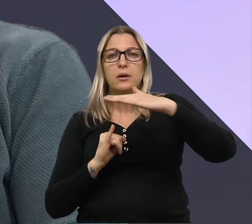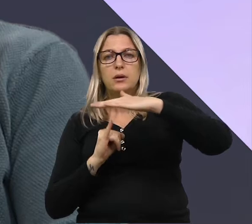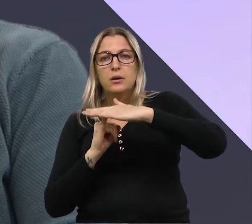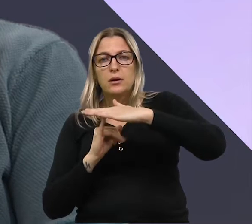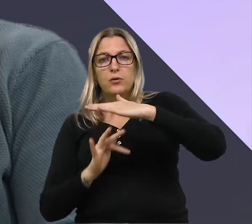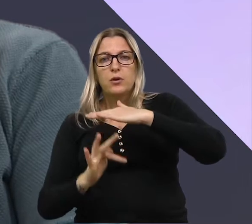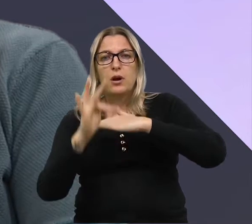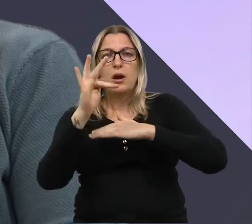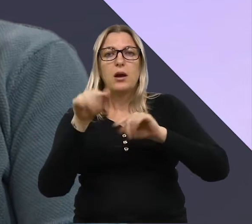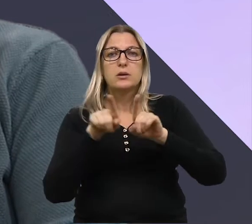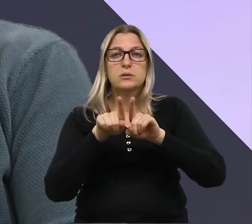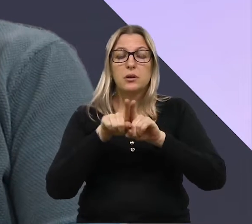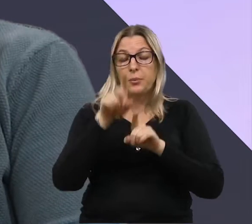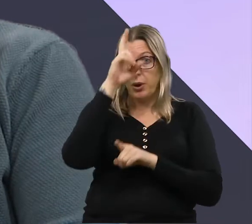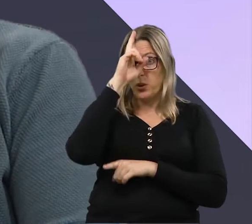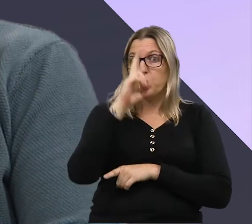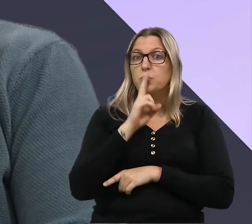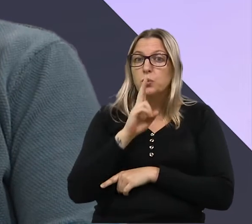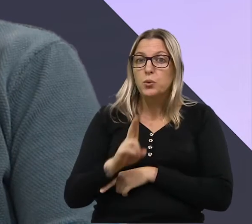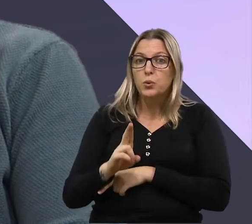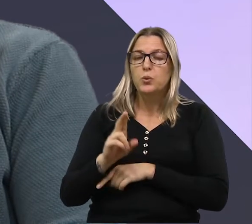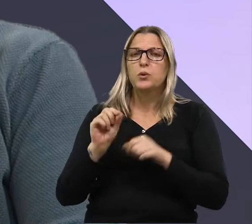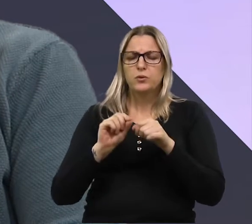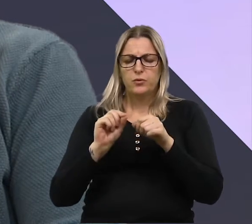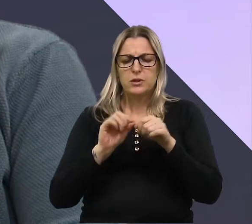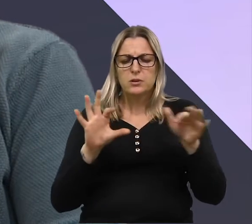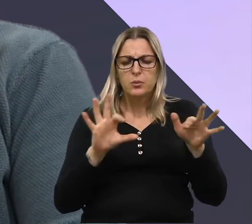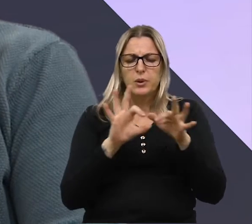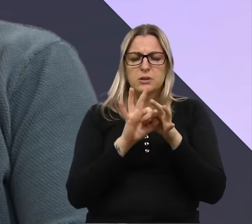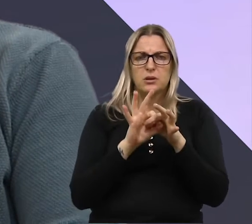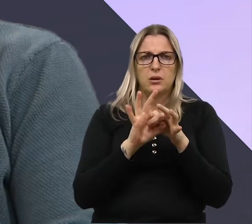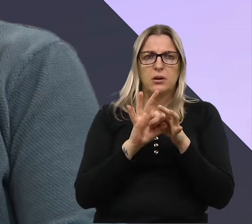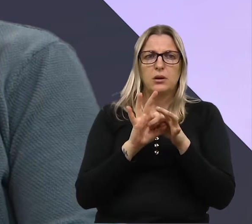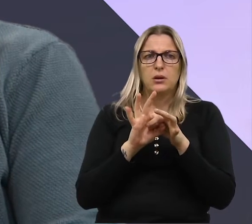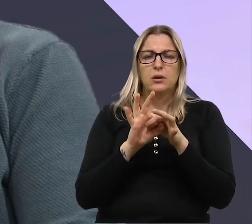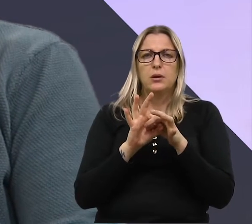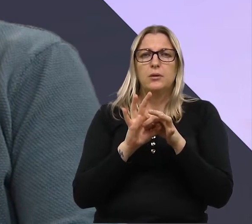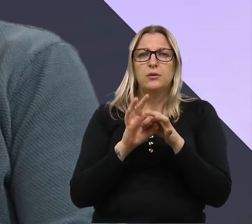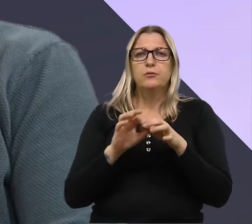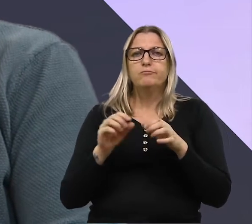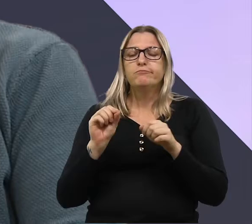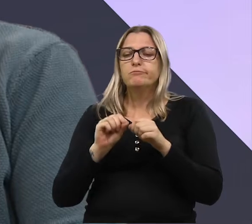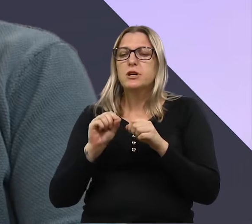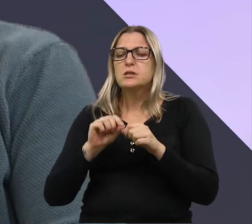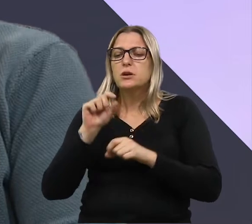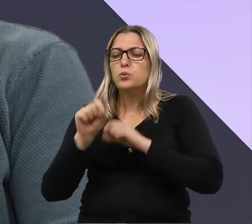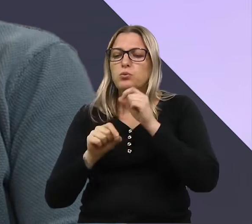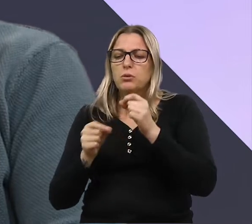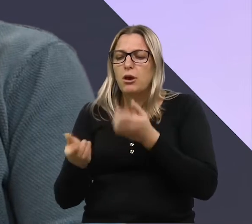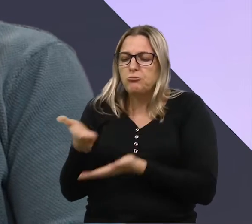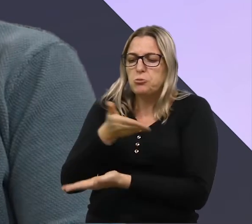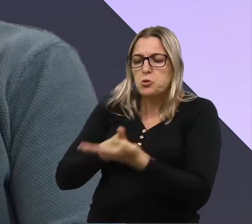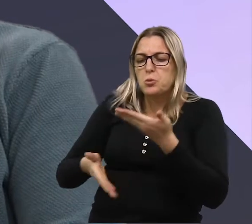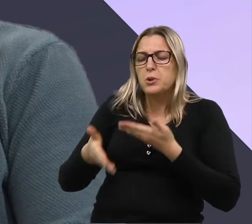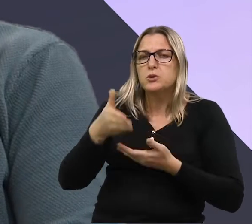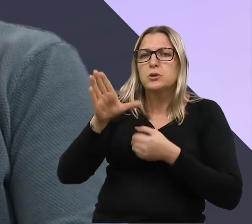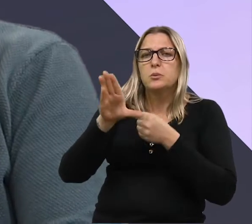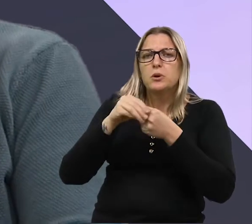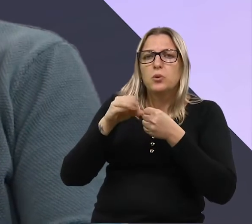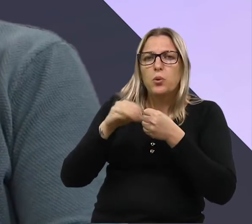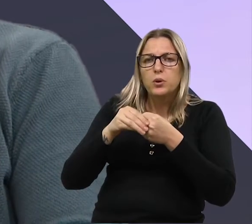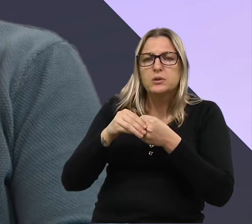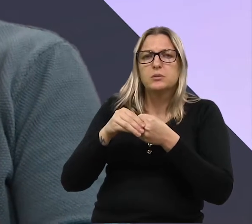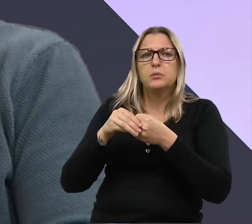URI trazendo trazendo um conhecimento lá para dentro fazendo todo serviço que essas empresas que essas entidades também